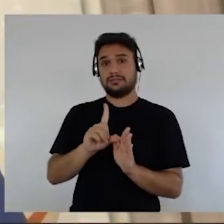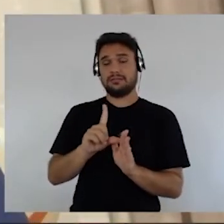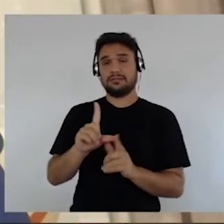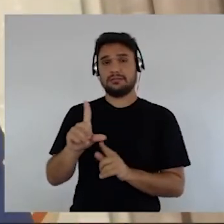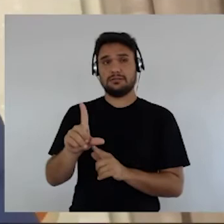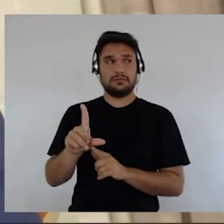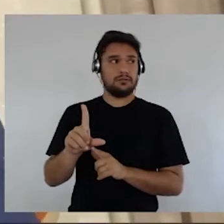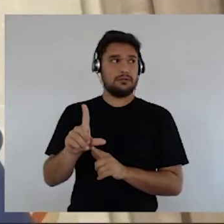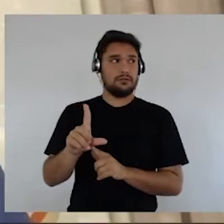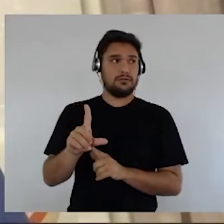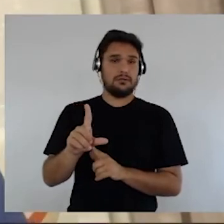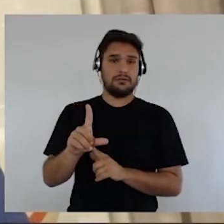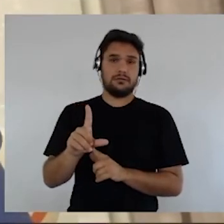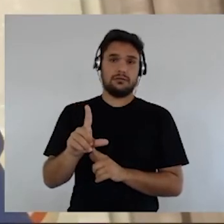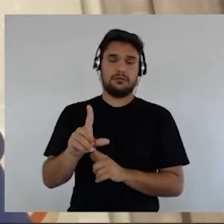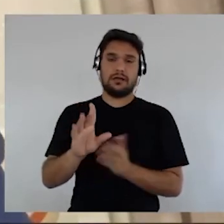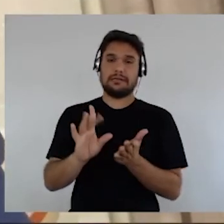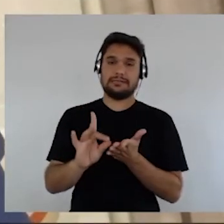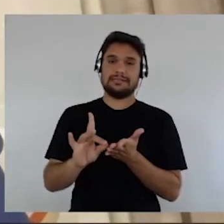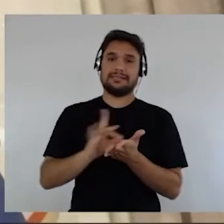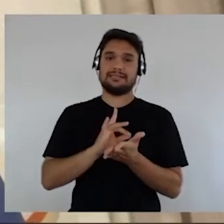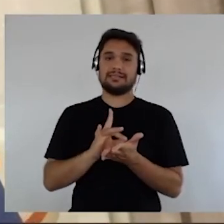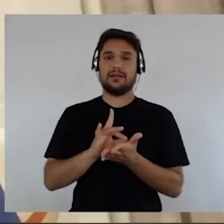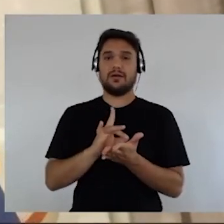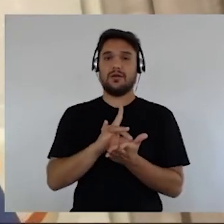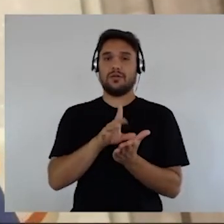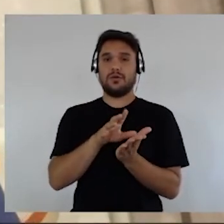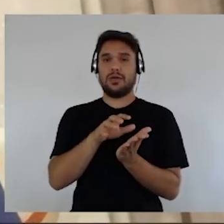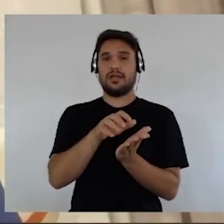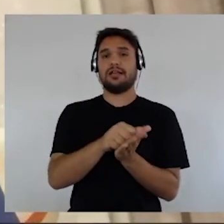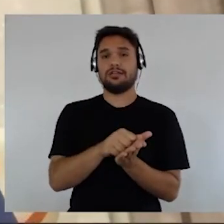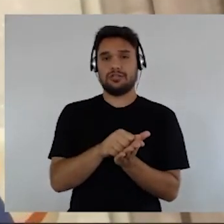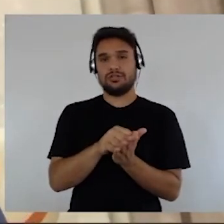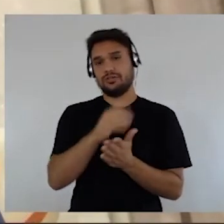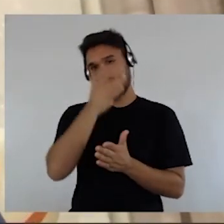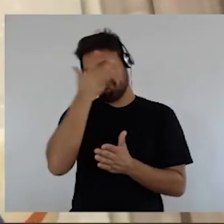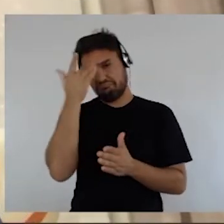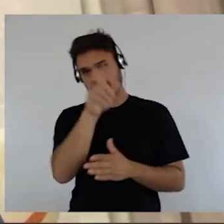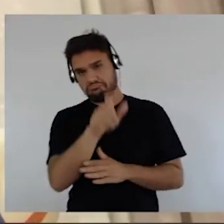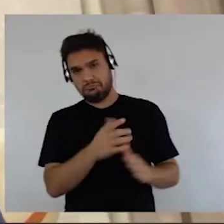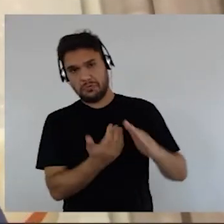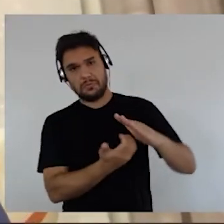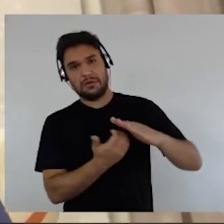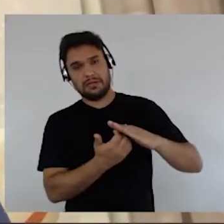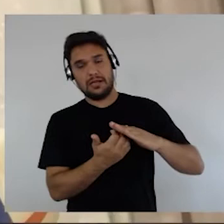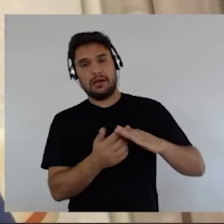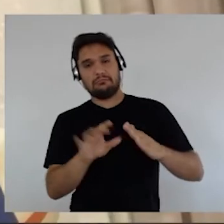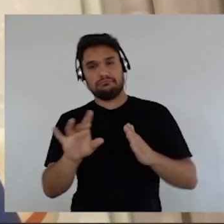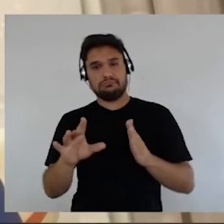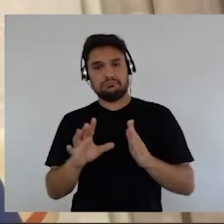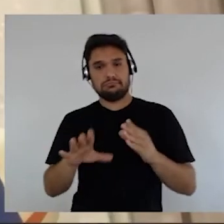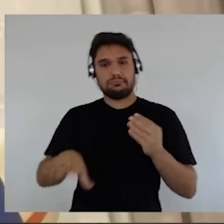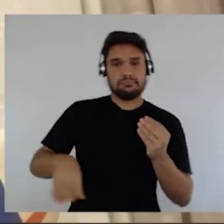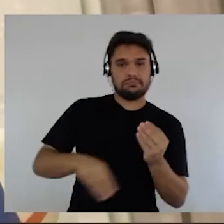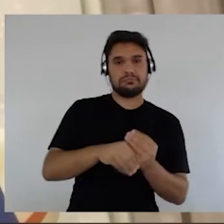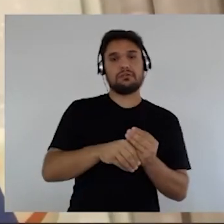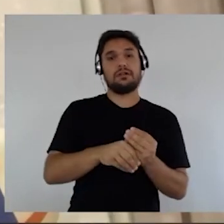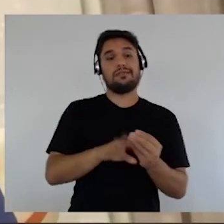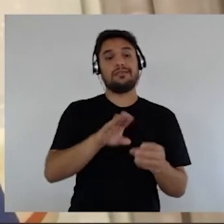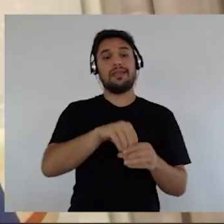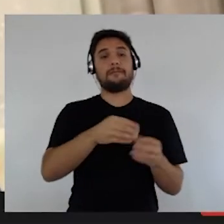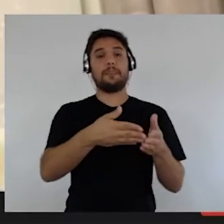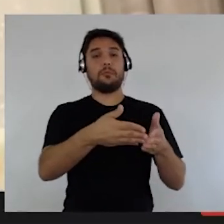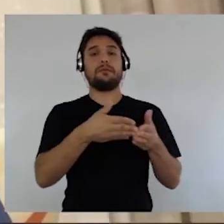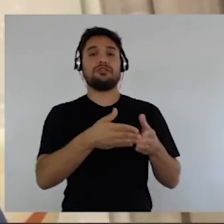anteriormente à inscrição, ao registro do empresário, na recuperação judicial